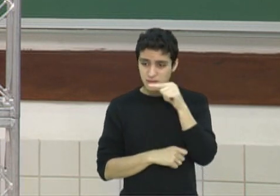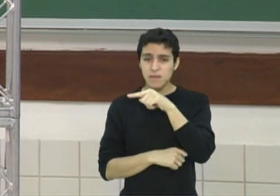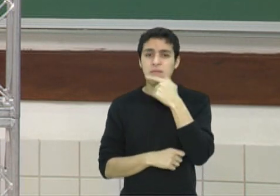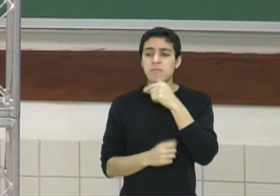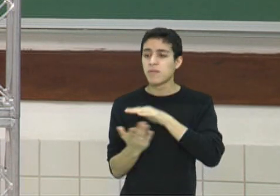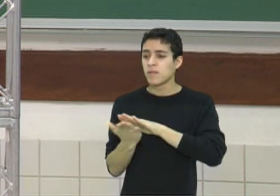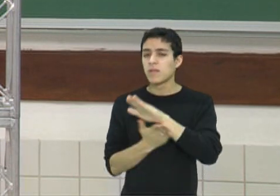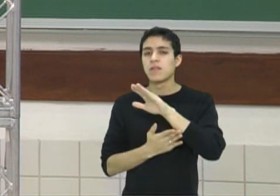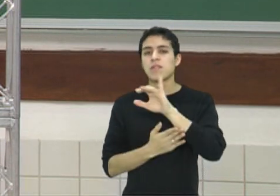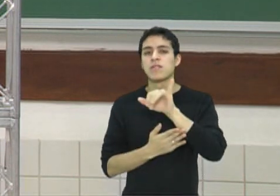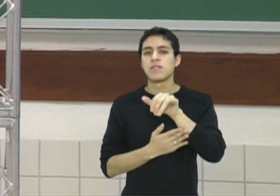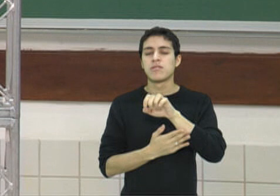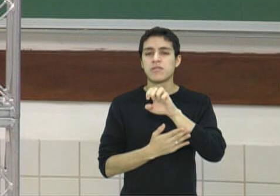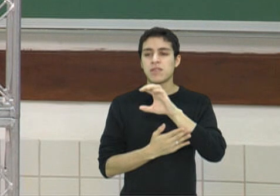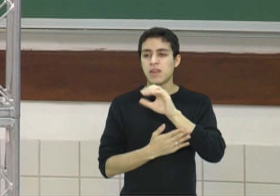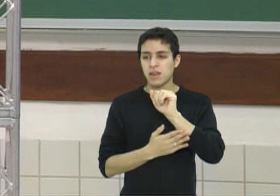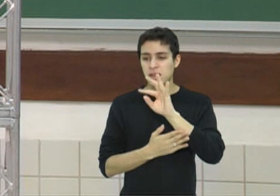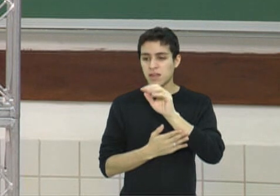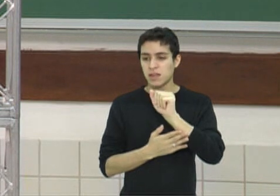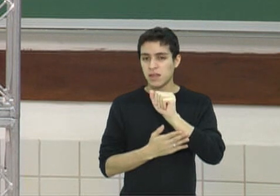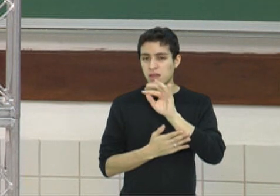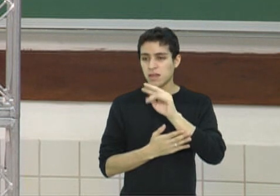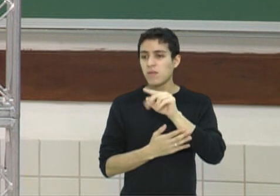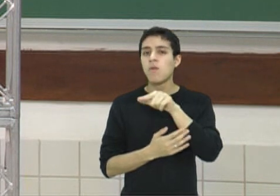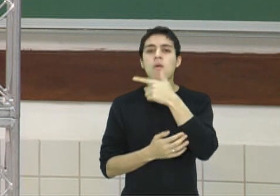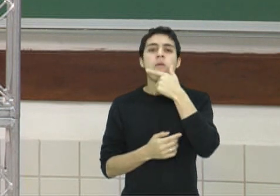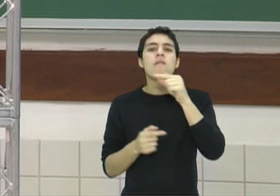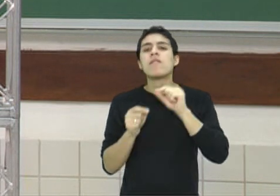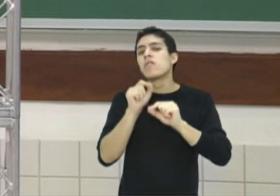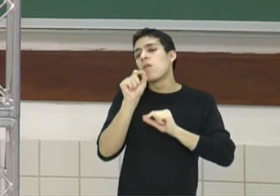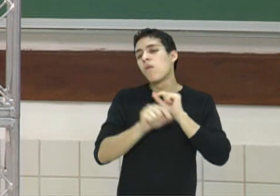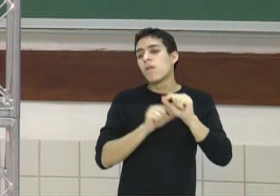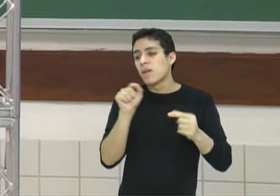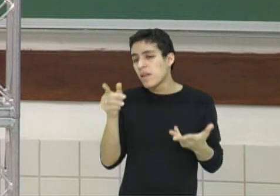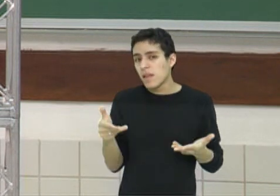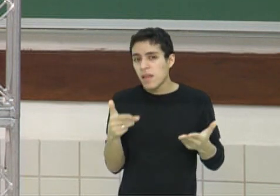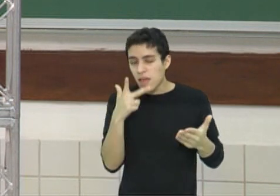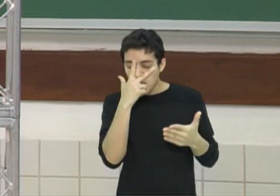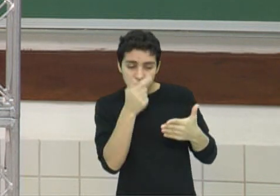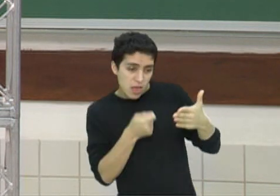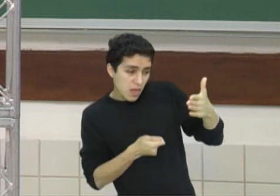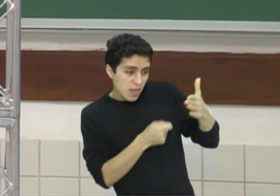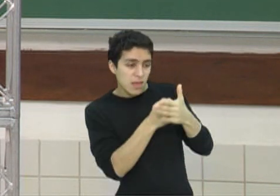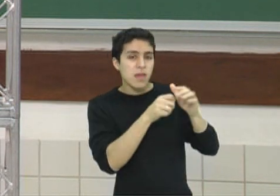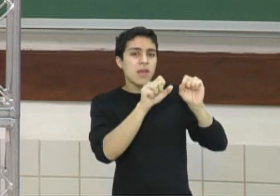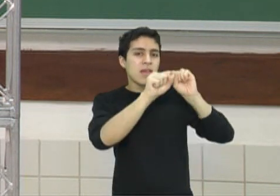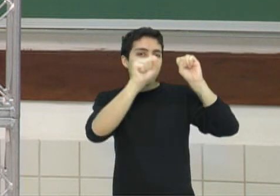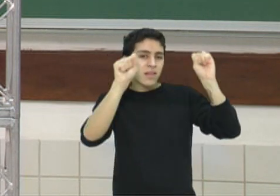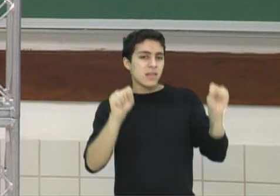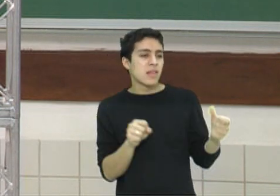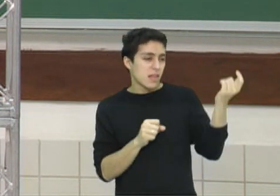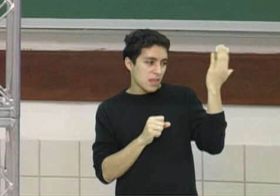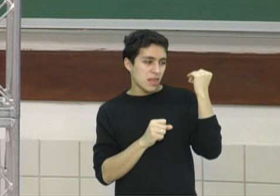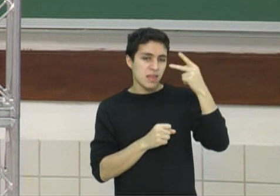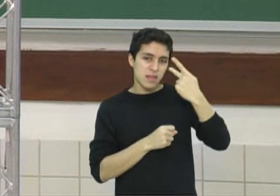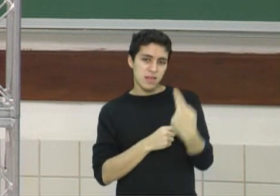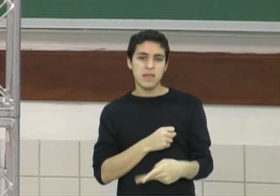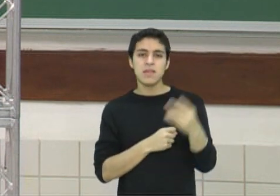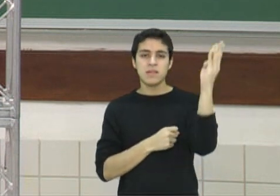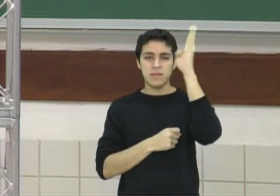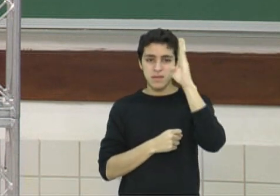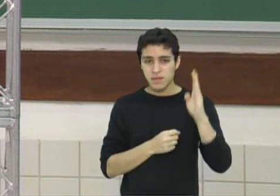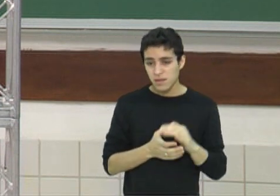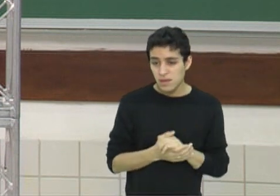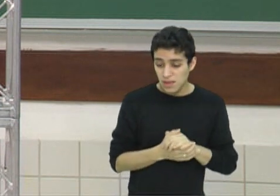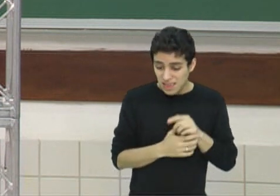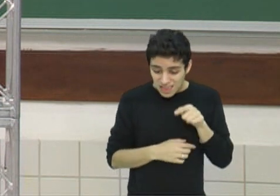lançado o Jaca-Tatu. Jaca-Tatu, um personagem que fazia o quê? Um protesto contra o sistema que existia na época do Brasil. E